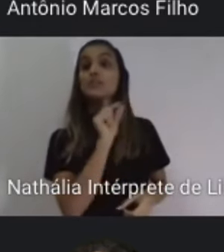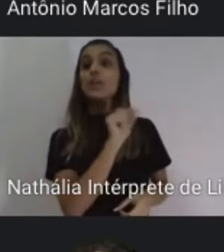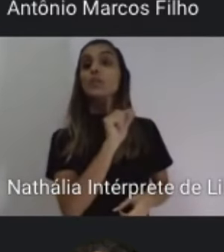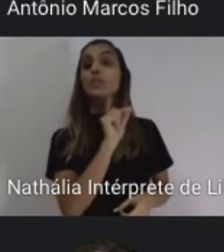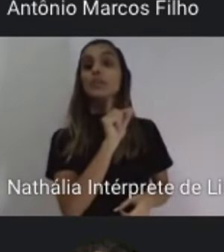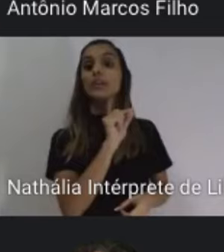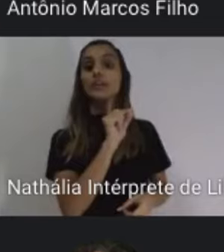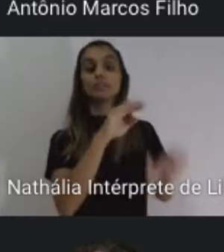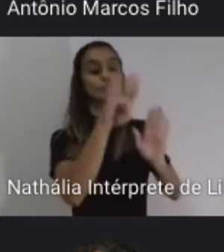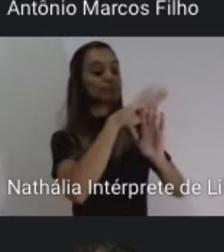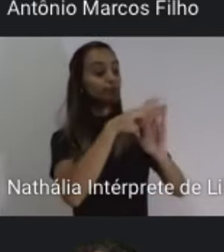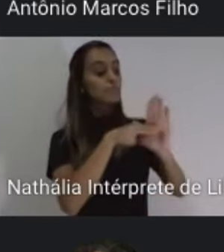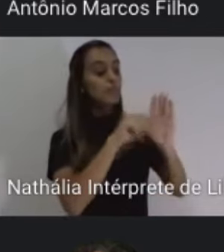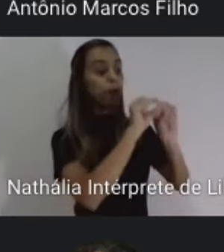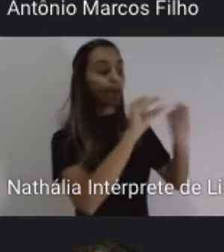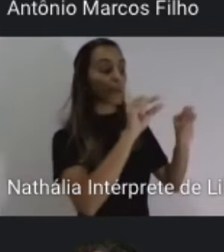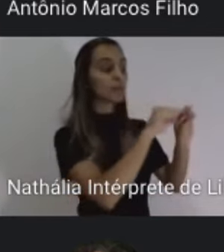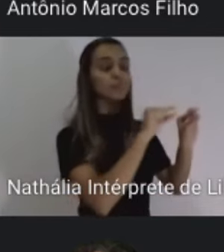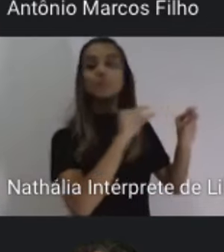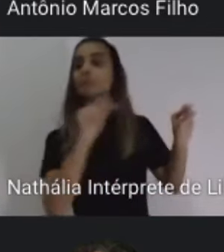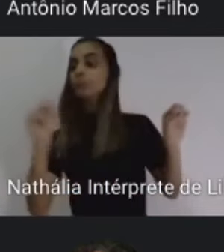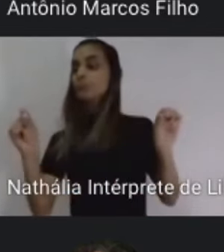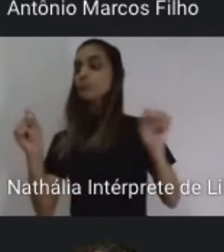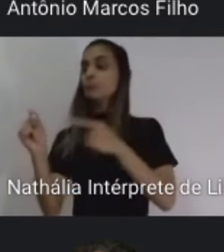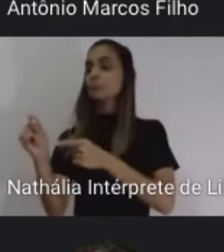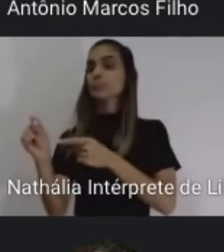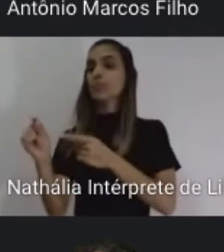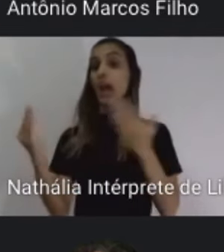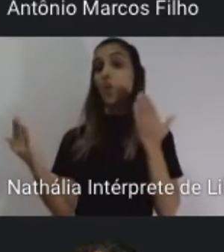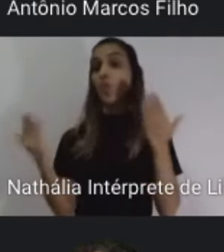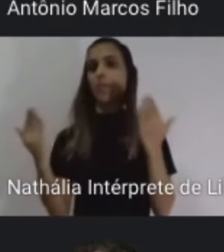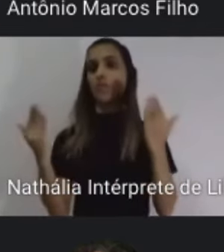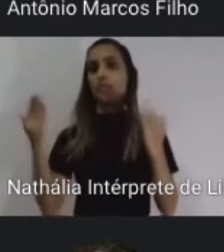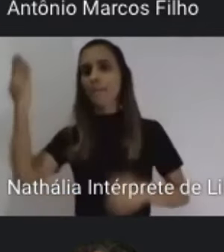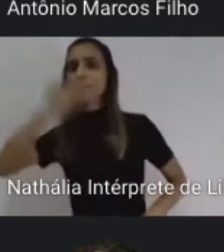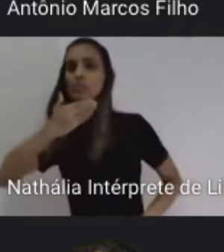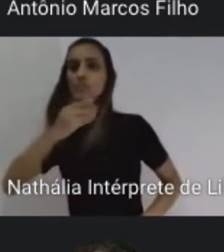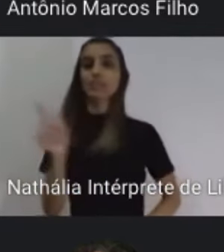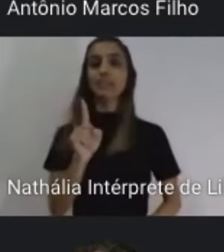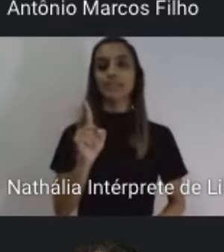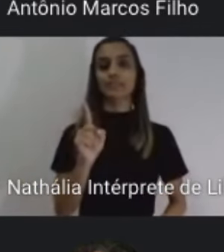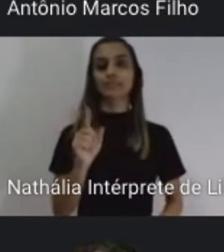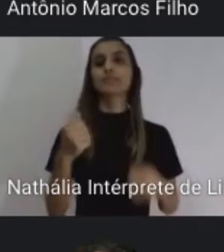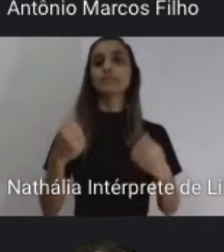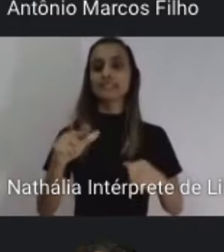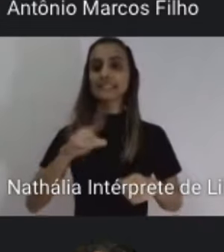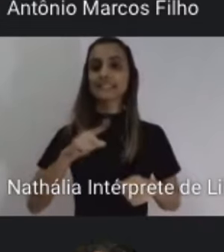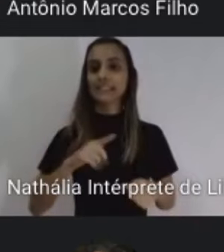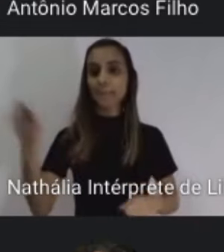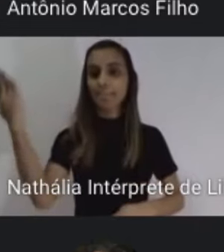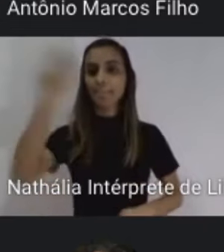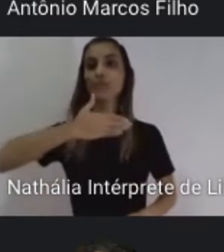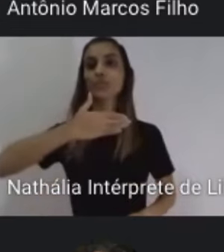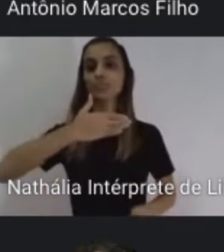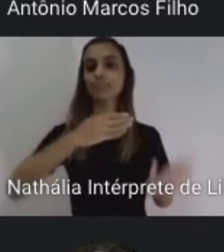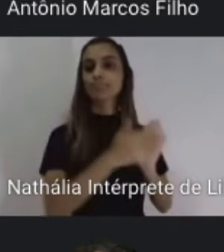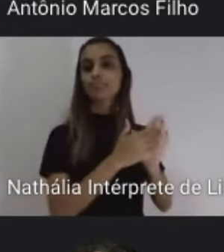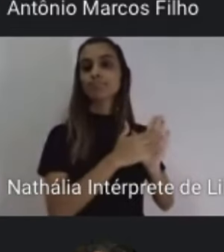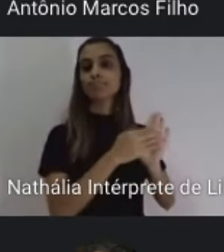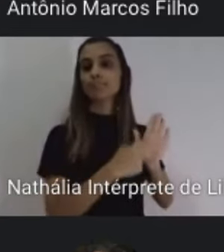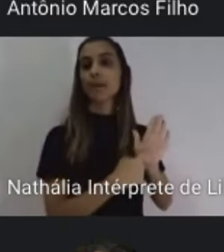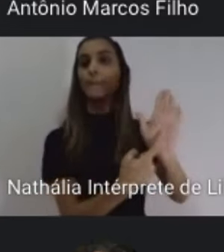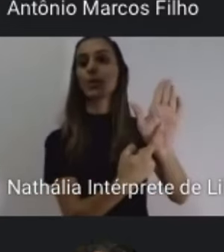crime. E é um mero ato de fala. Né? Ou seja, por quê? Porque esse falar tem condições de fazer algo no mundo,